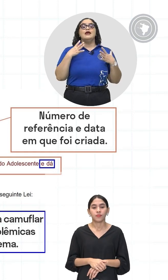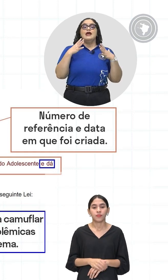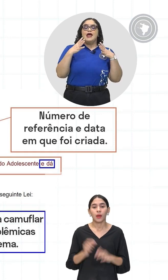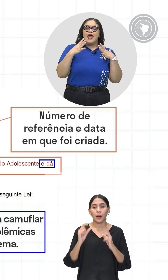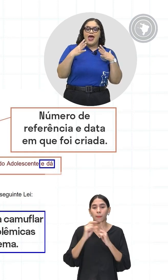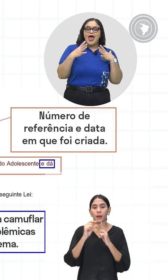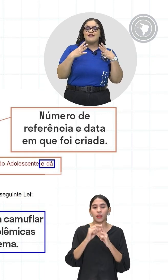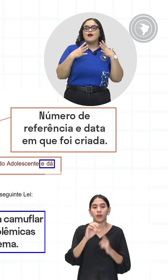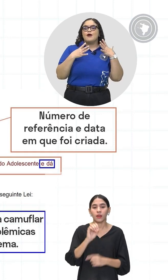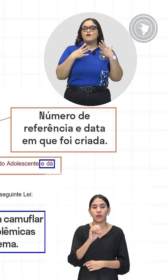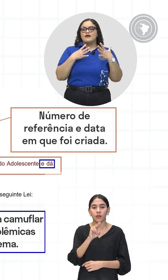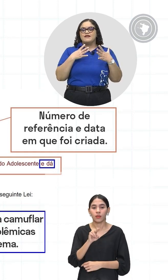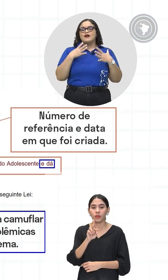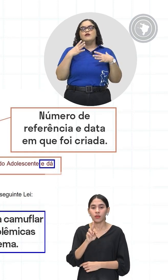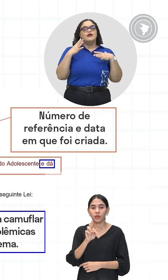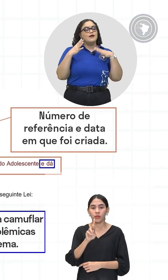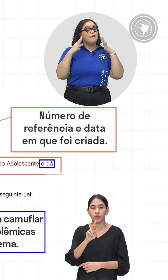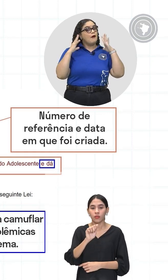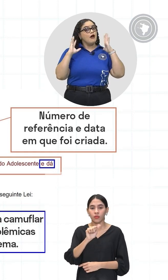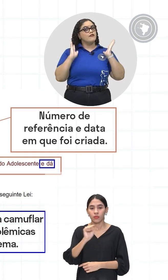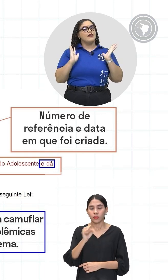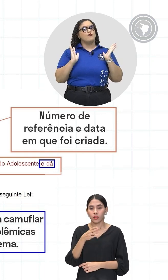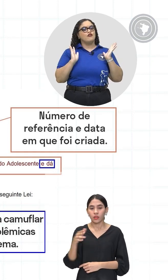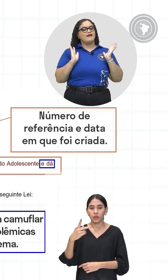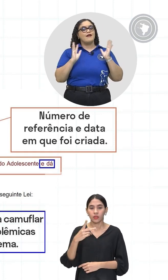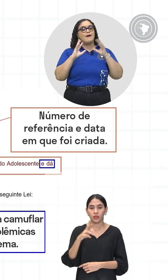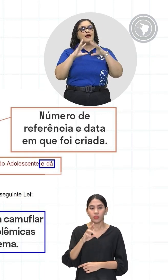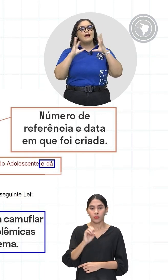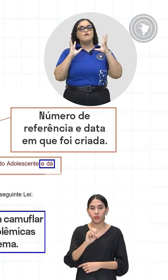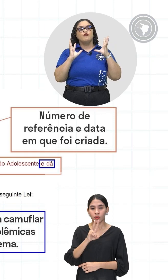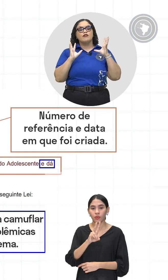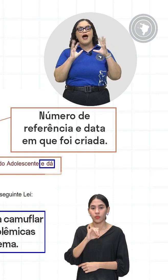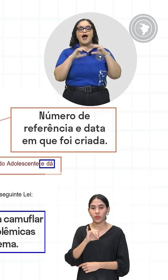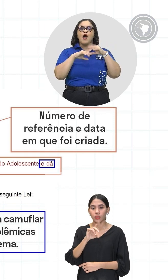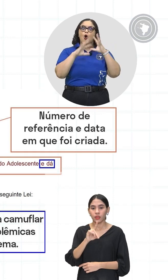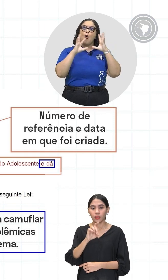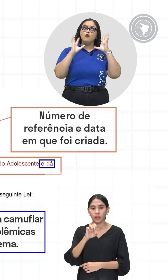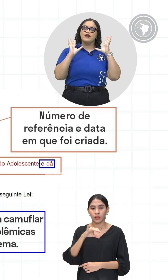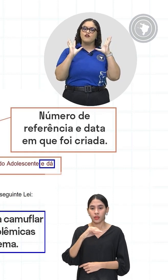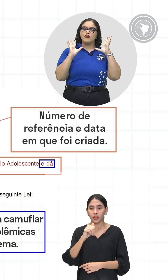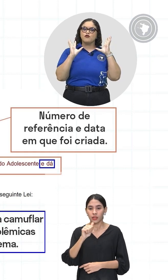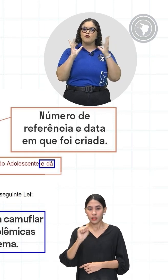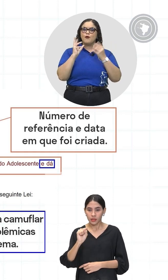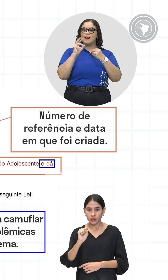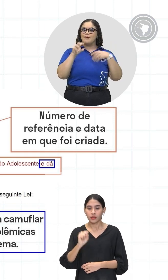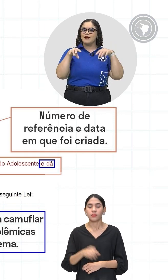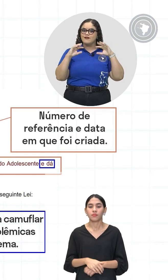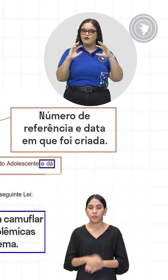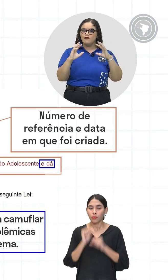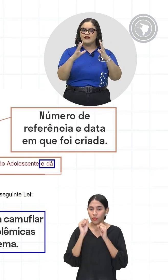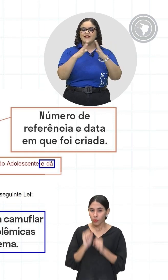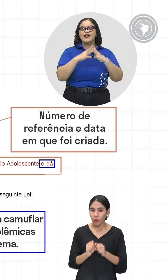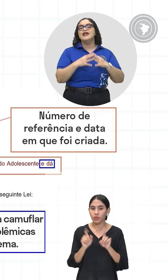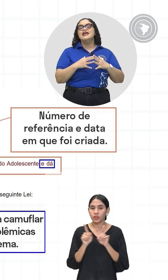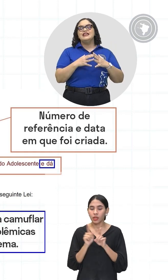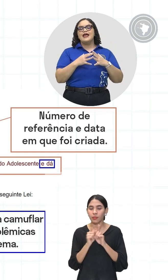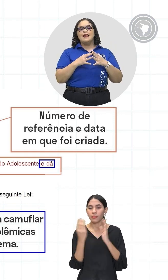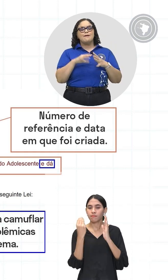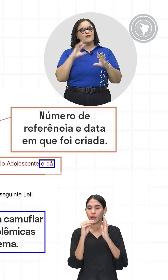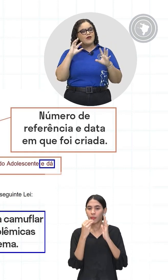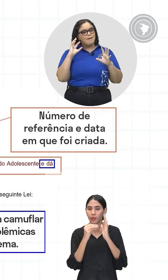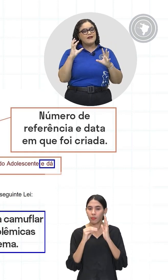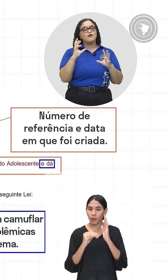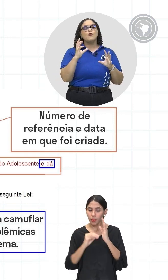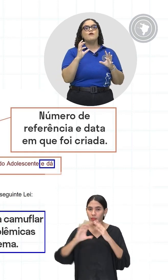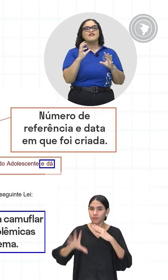percebam que essa é uma expressão que pode ser utilizada para camuflar outras questões polêmicas envolvidas aí na